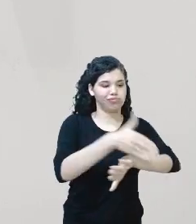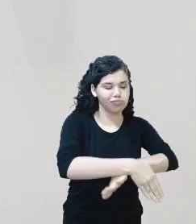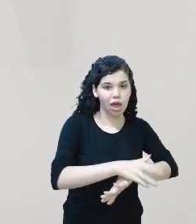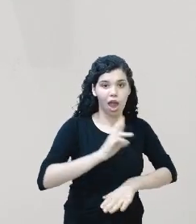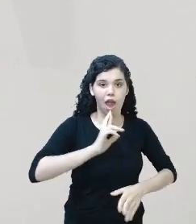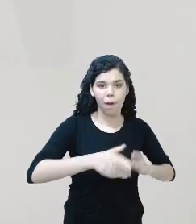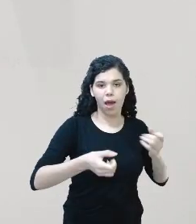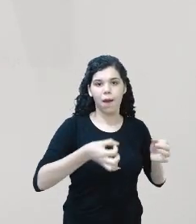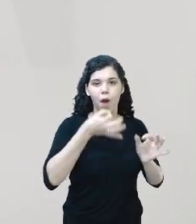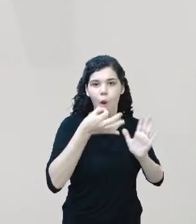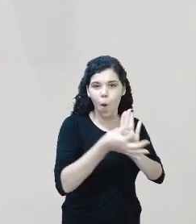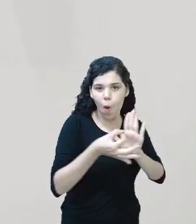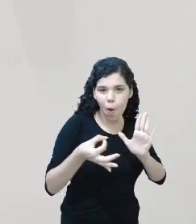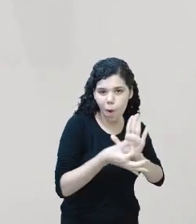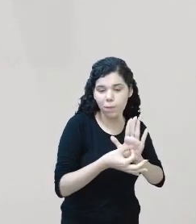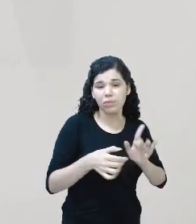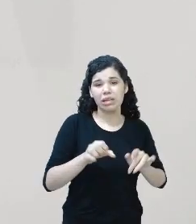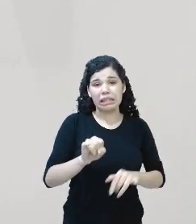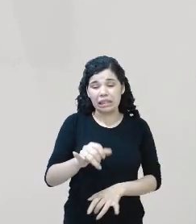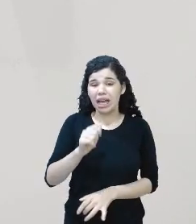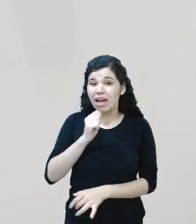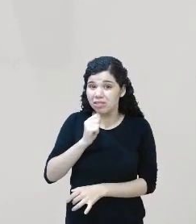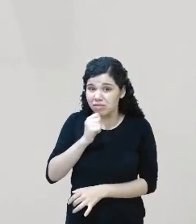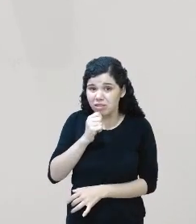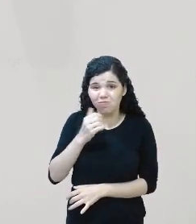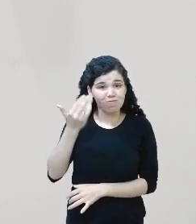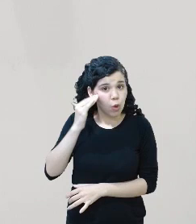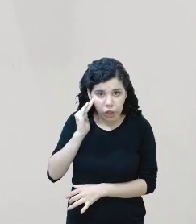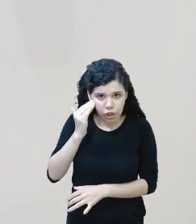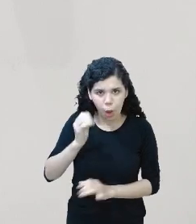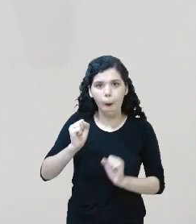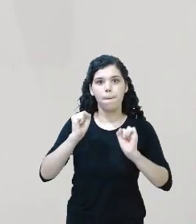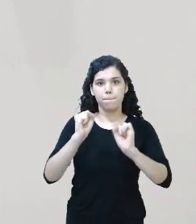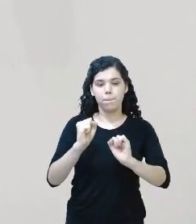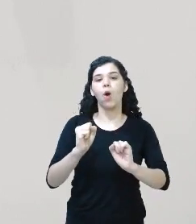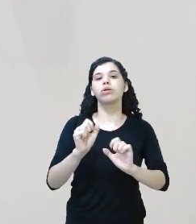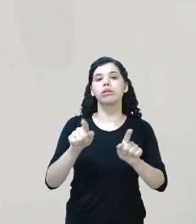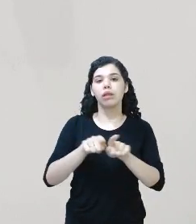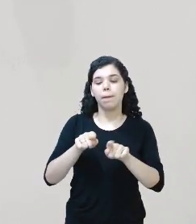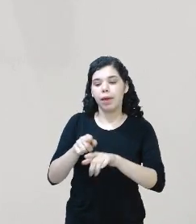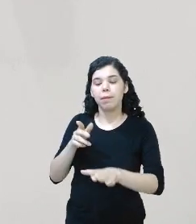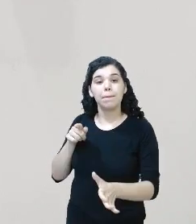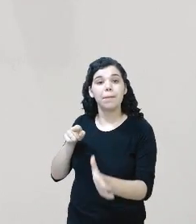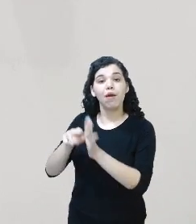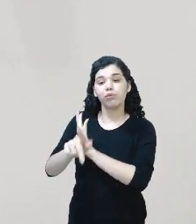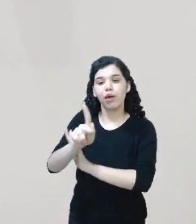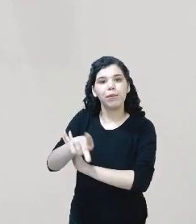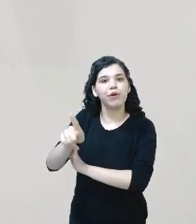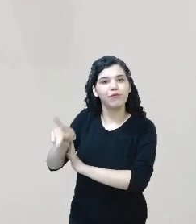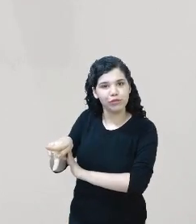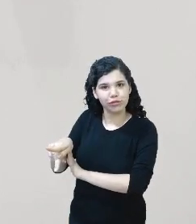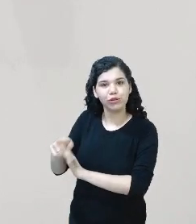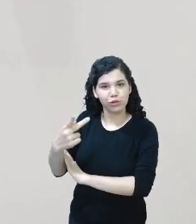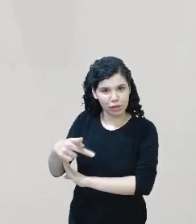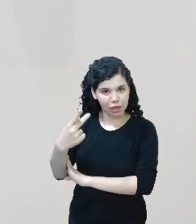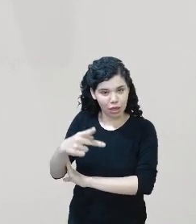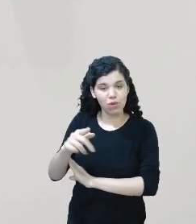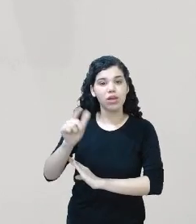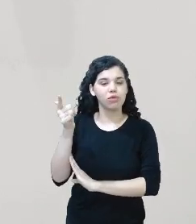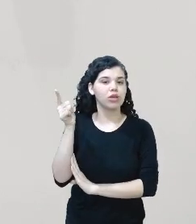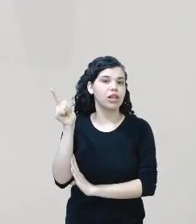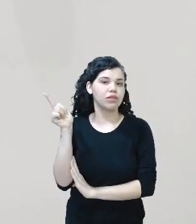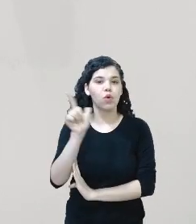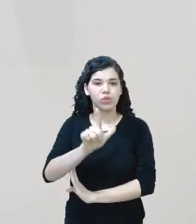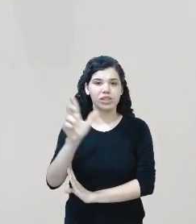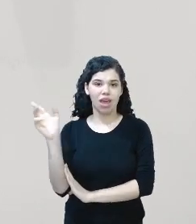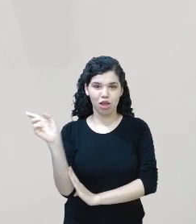responde, comenta. Se ainda assim você tiver alguma dúvida, você entra em contato com o seu professor e eu tenho certeza que ele vai